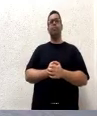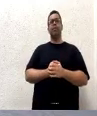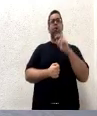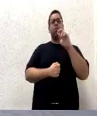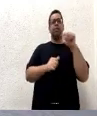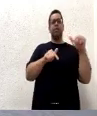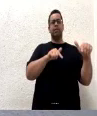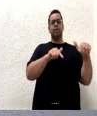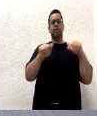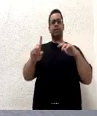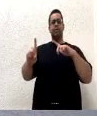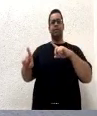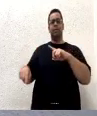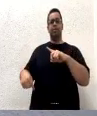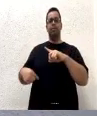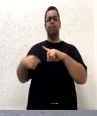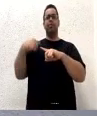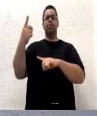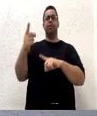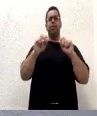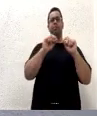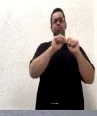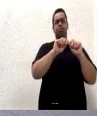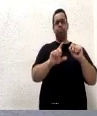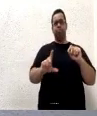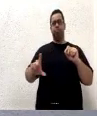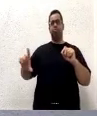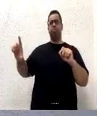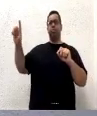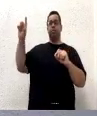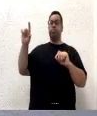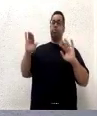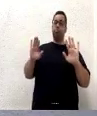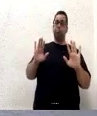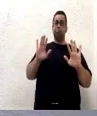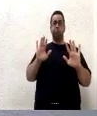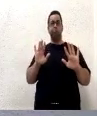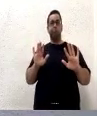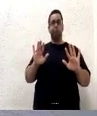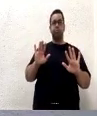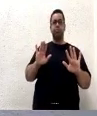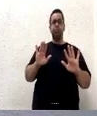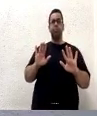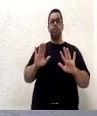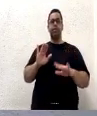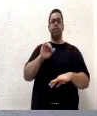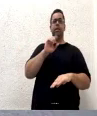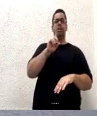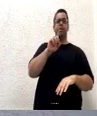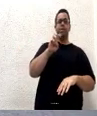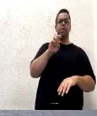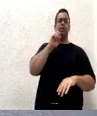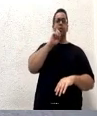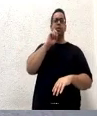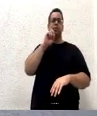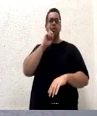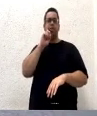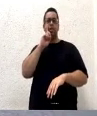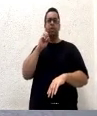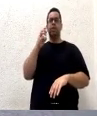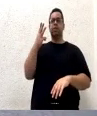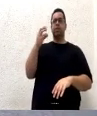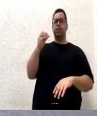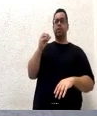aumentem. A previsão é que até 15 dias, 30 dias, a gente tenha um número maior de